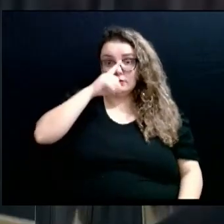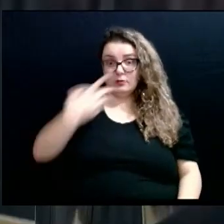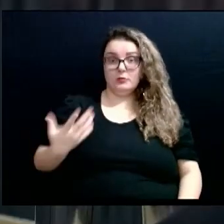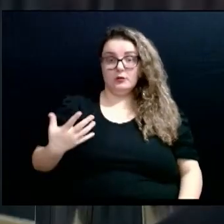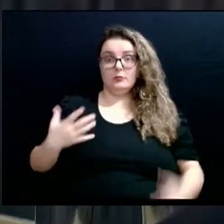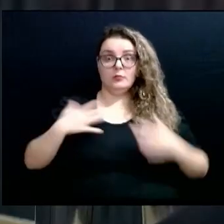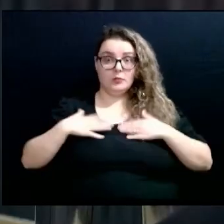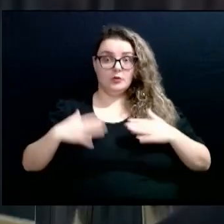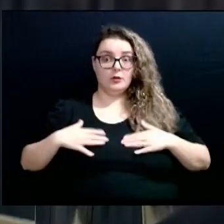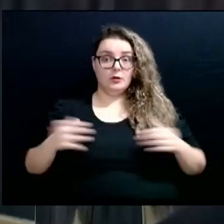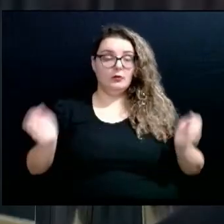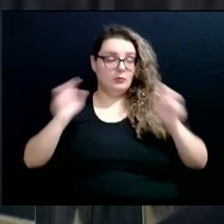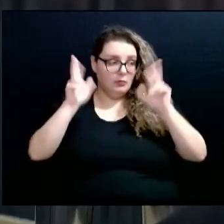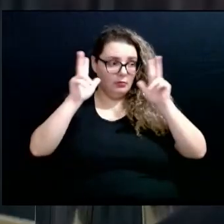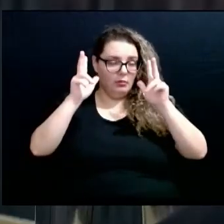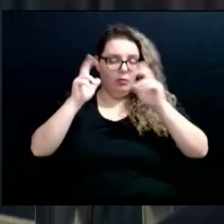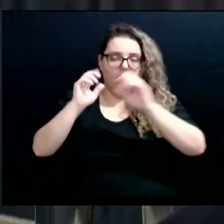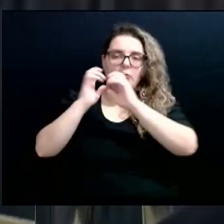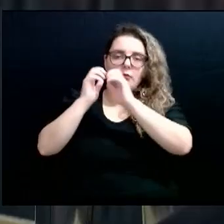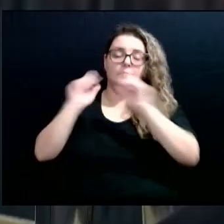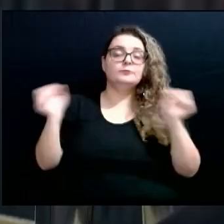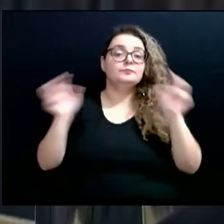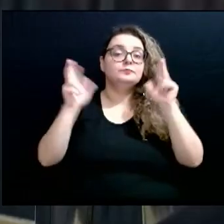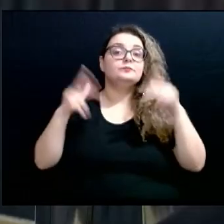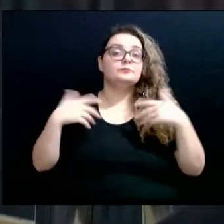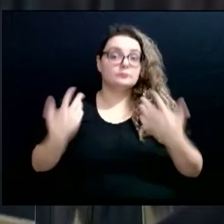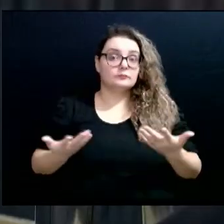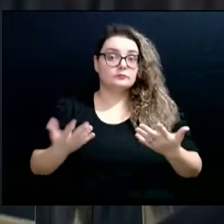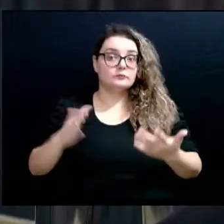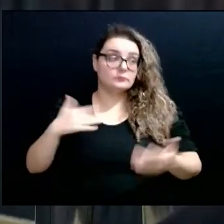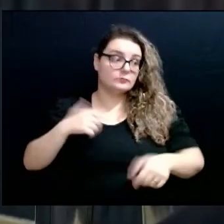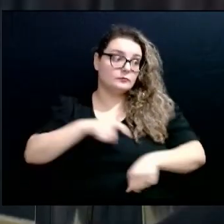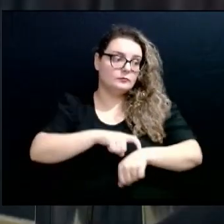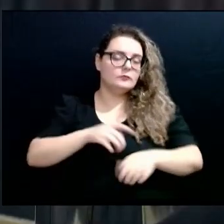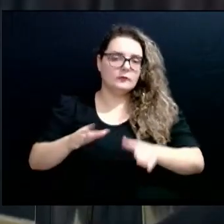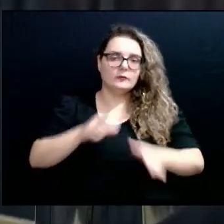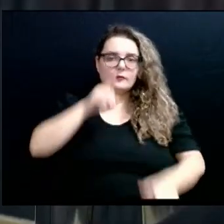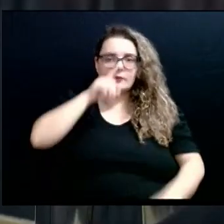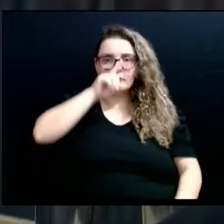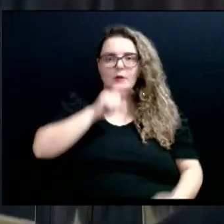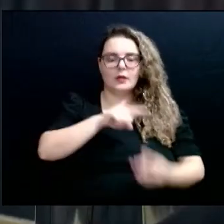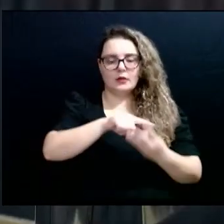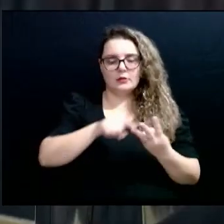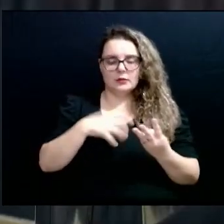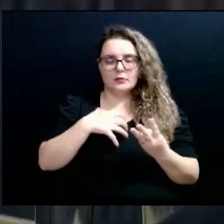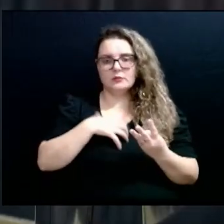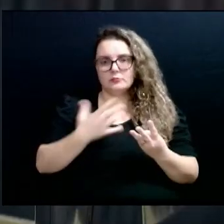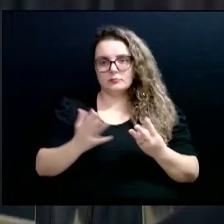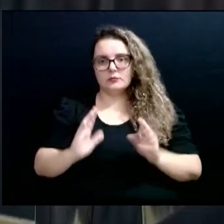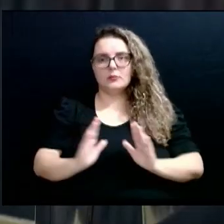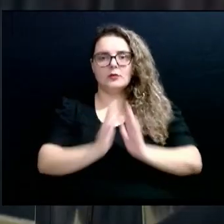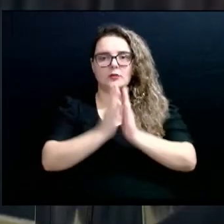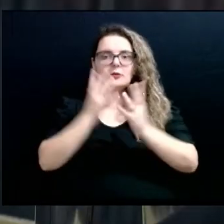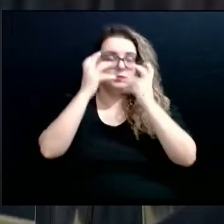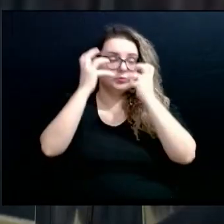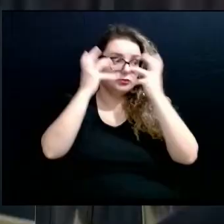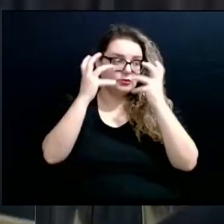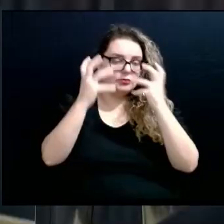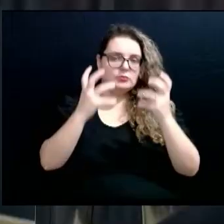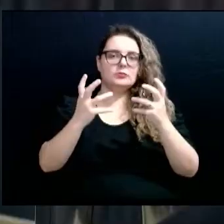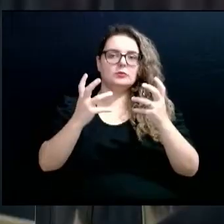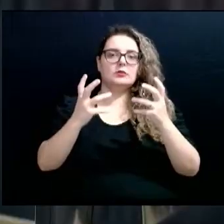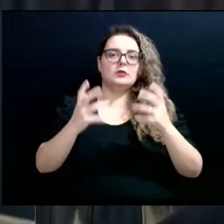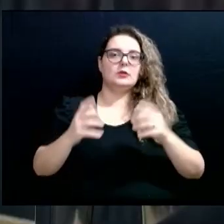cérebro tá em alerta. E aí, existem 3 rotas possíveis, né? Diante de um estresse que deixa o cérebro